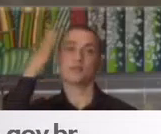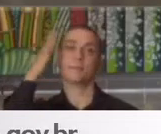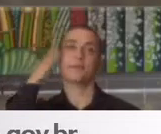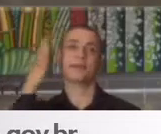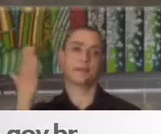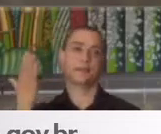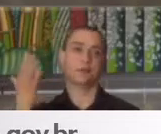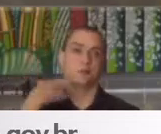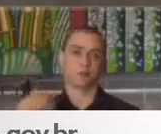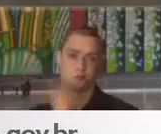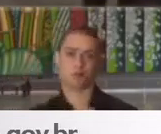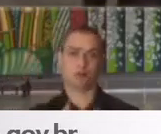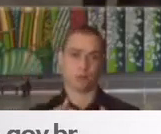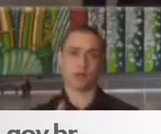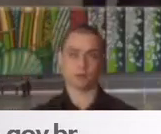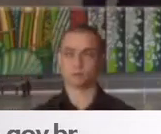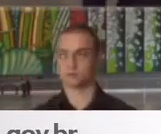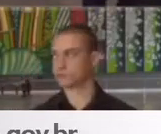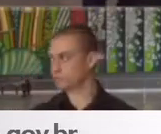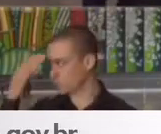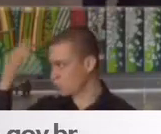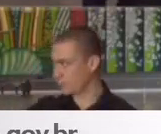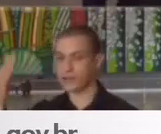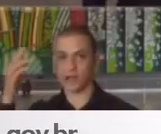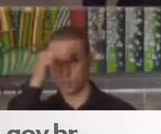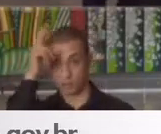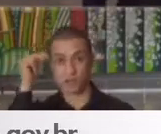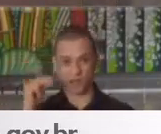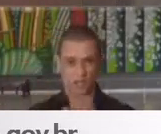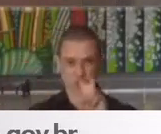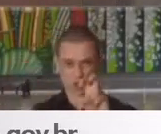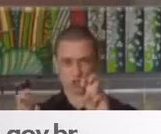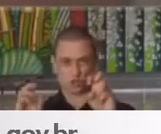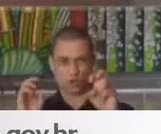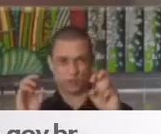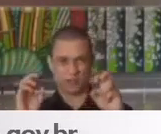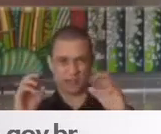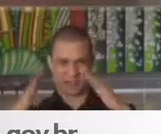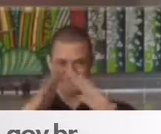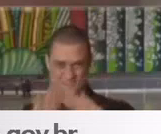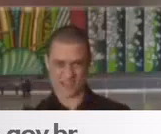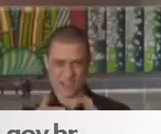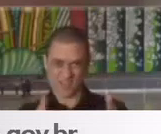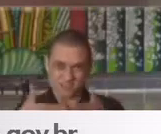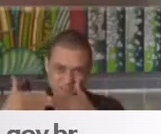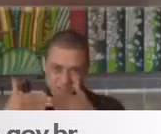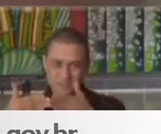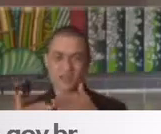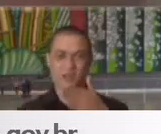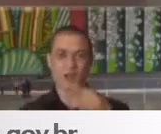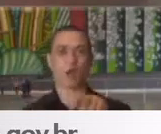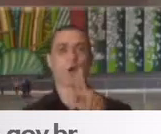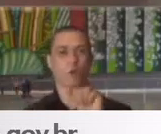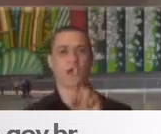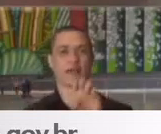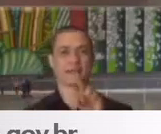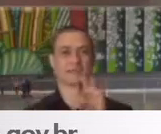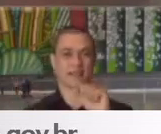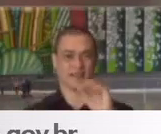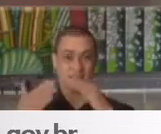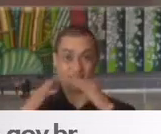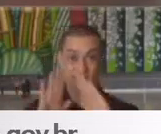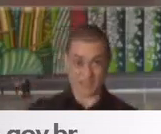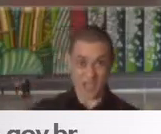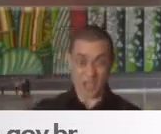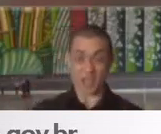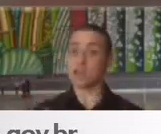poder público. Obrigado, prefeito Bruno Covas. Em relação à quarentena, eu também vou dividir a resposta a Giba Bergamin com o prefeito da